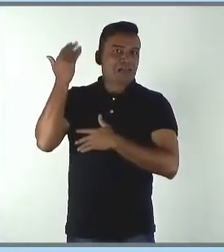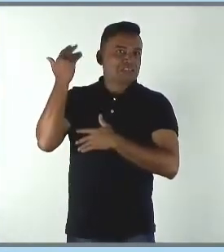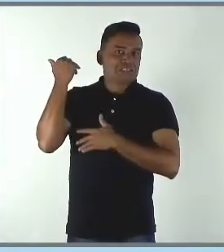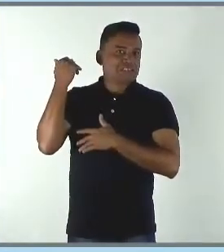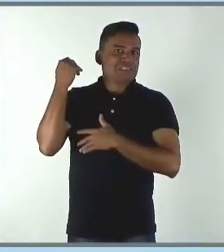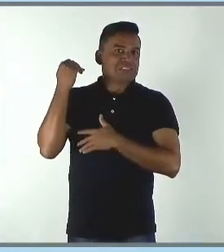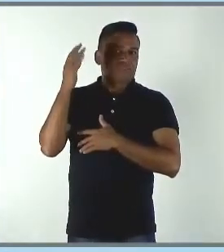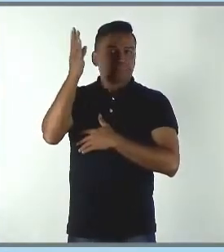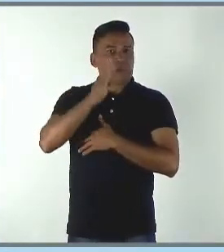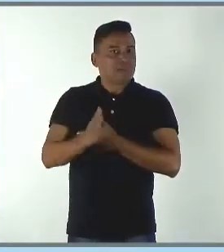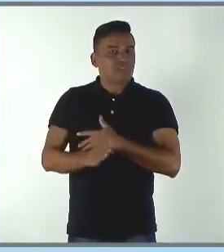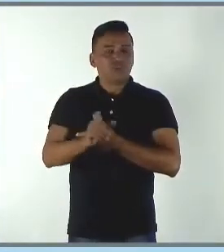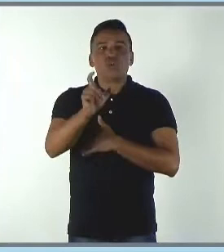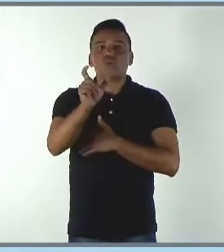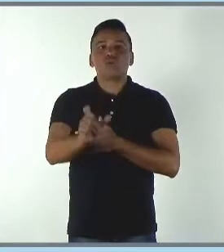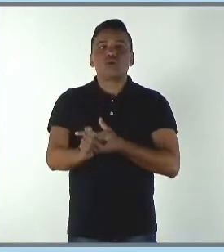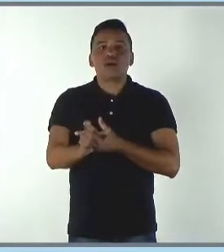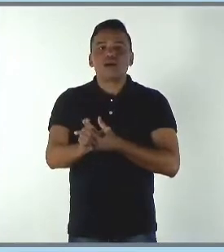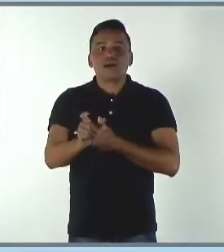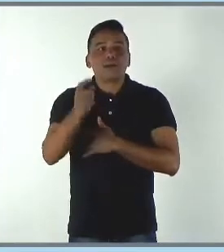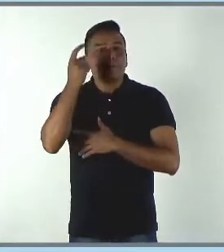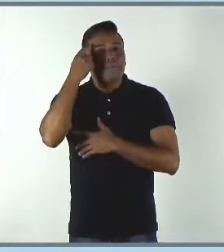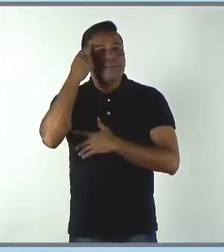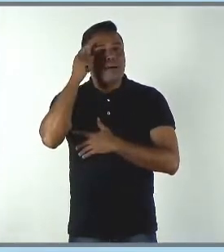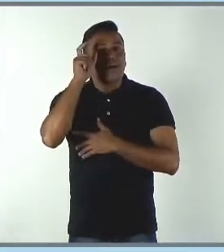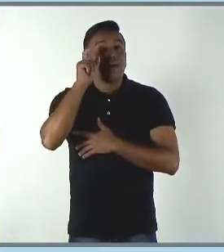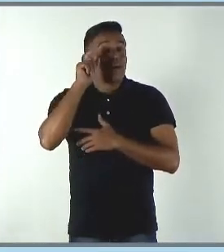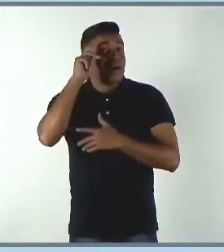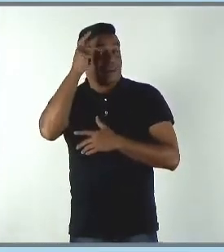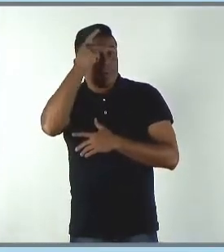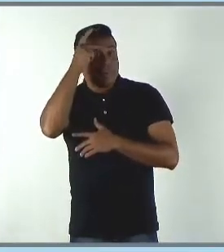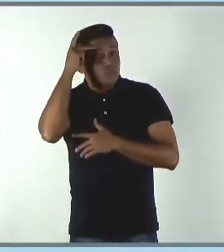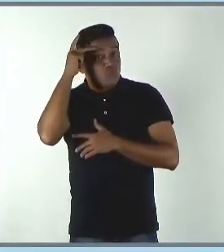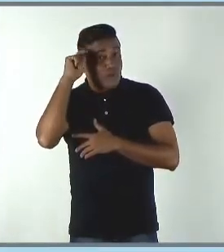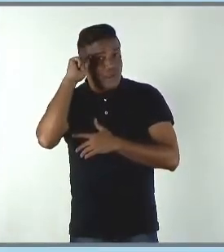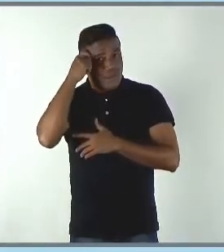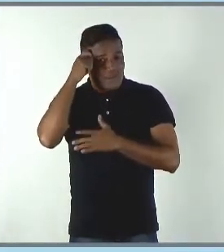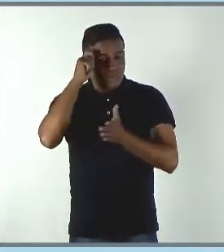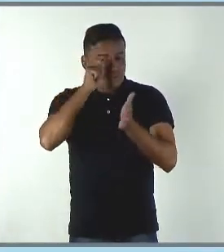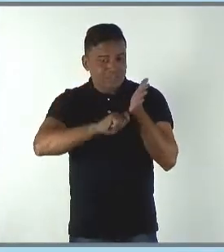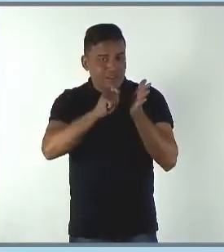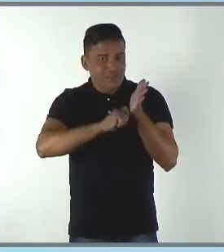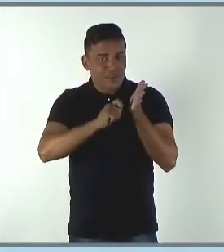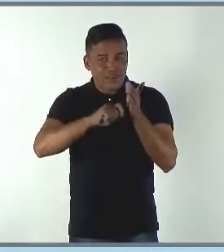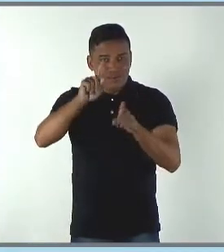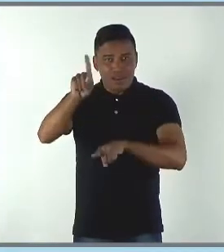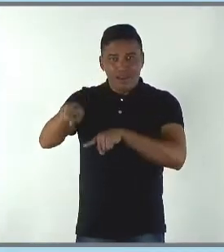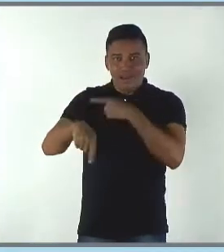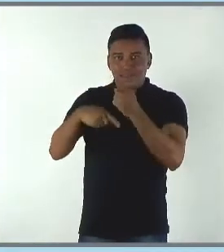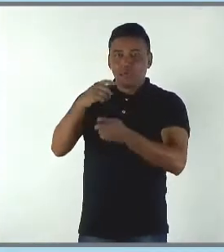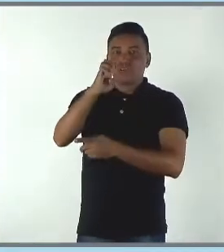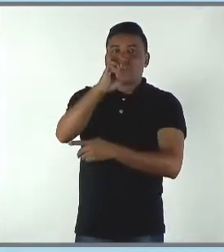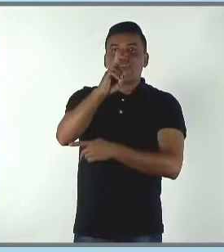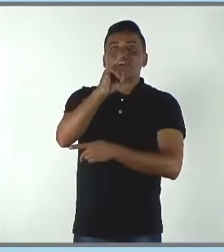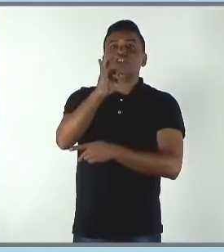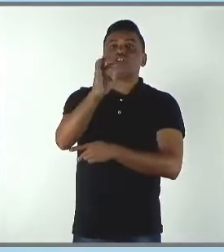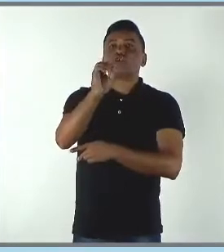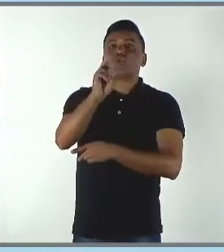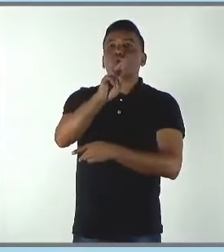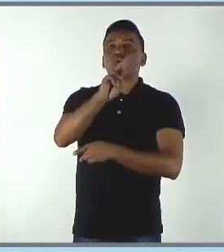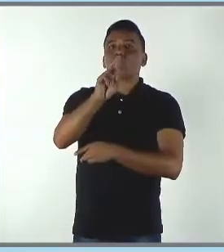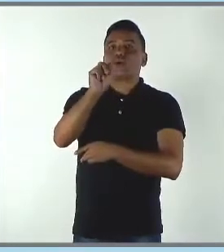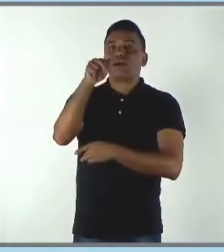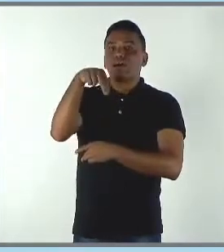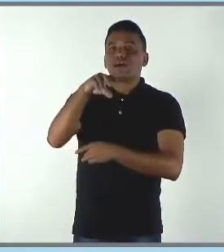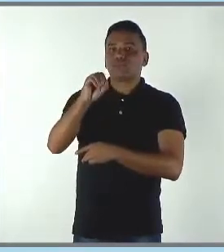possa pensar numa pessoa negra escrevendo e depois editorando, ou editorando outros autores